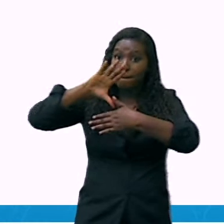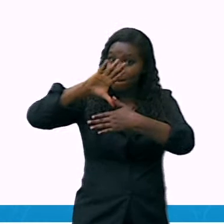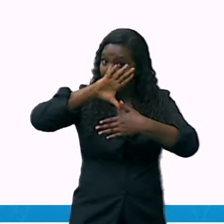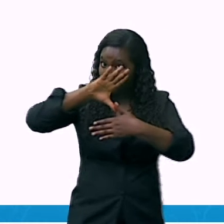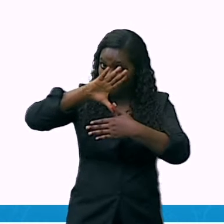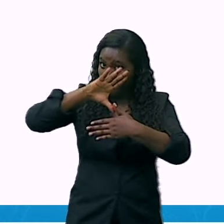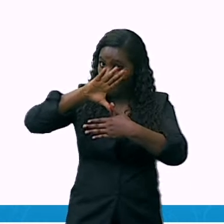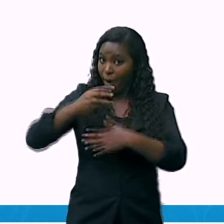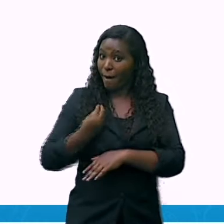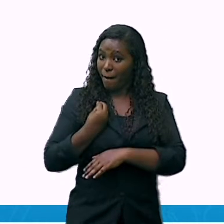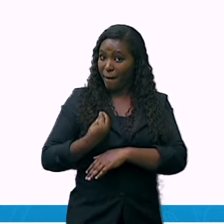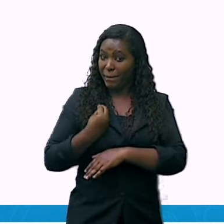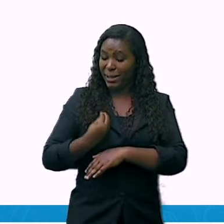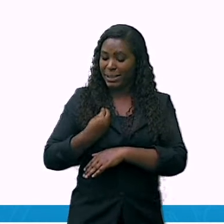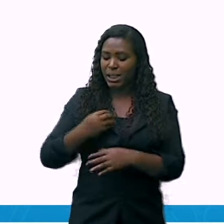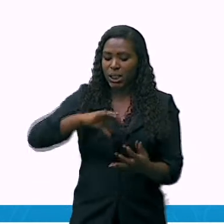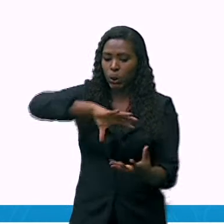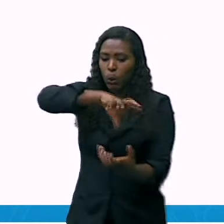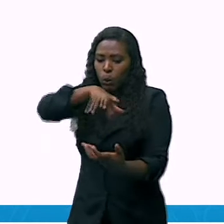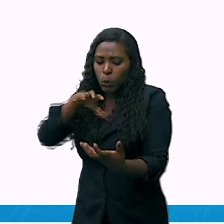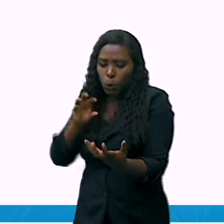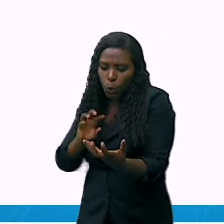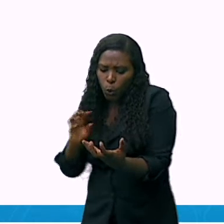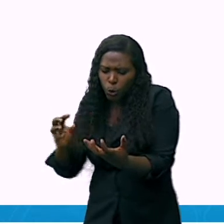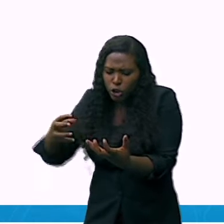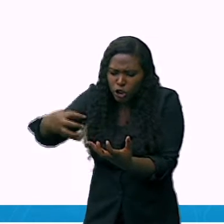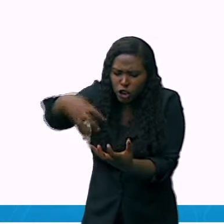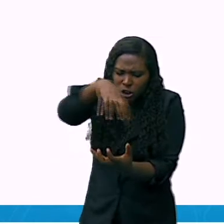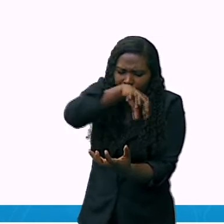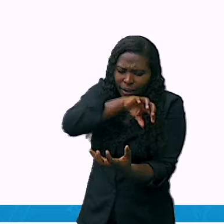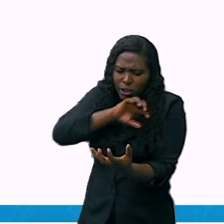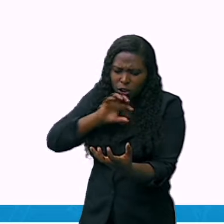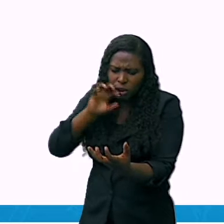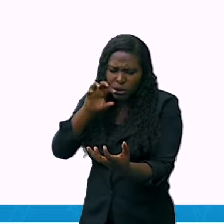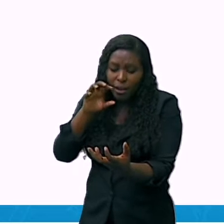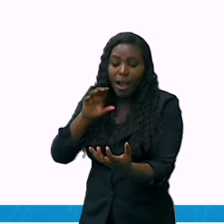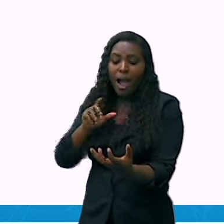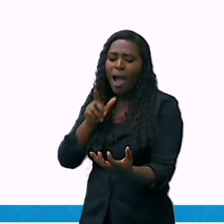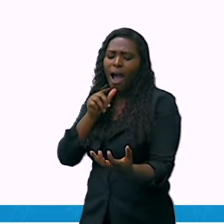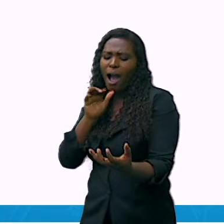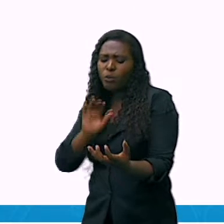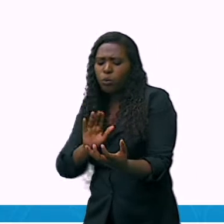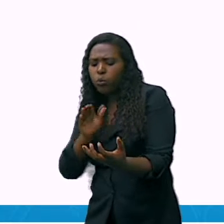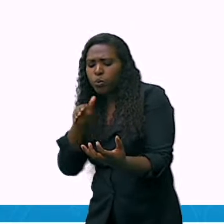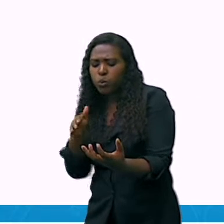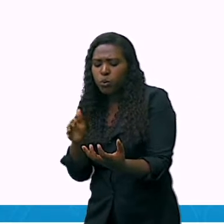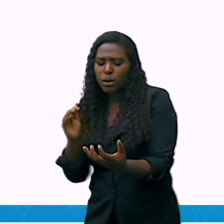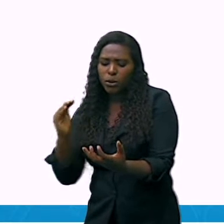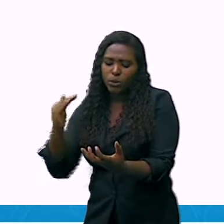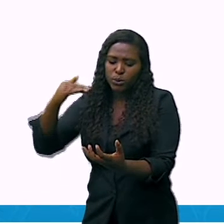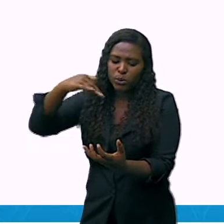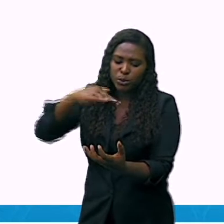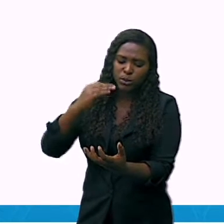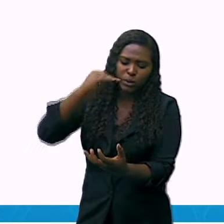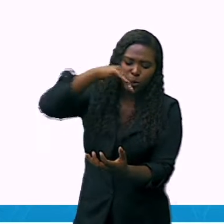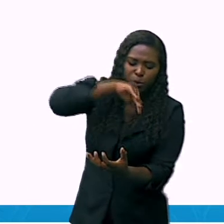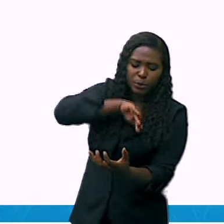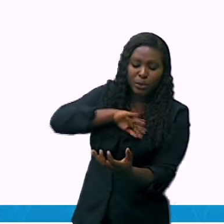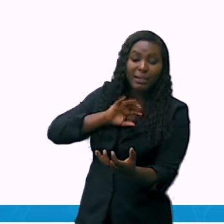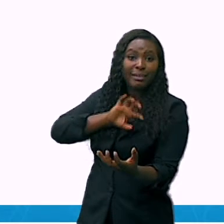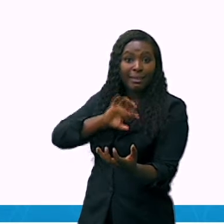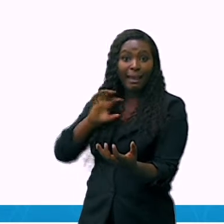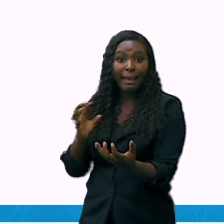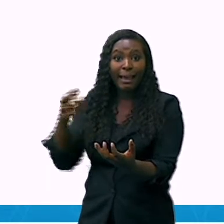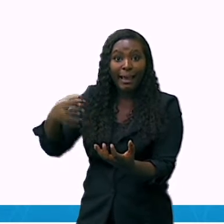são distribuídas entre os continentes, na qual estes